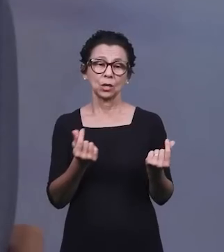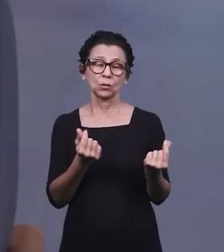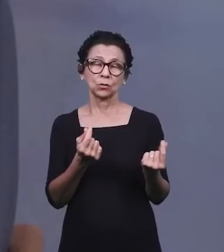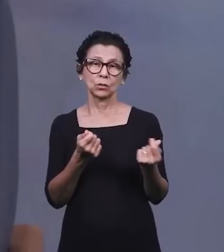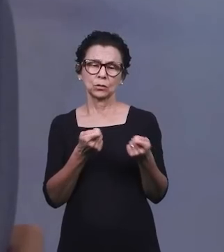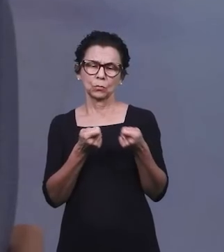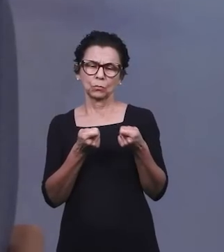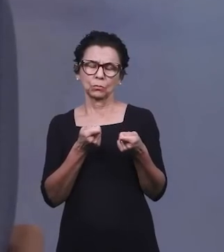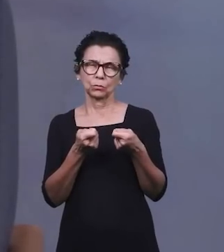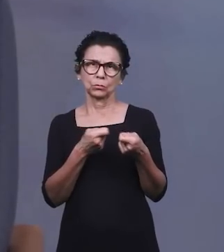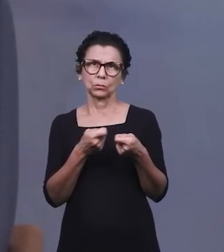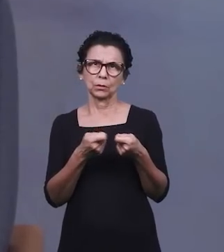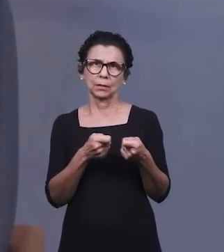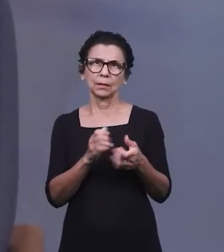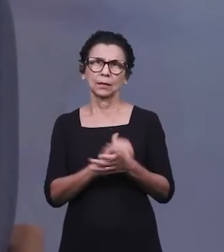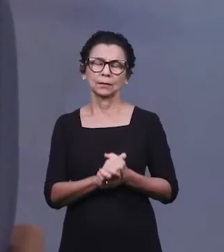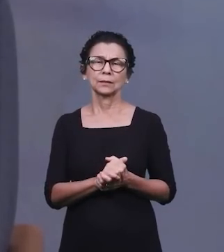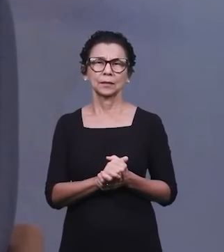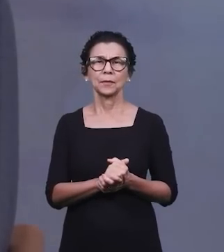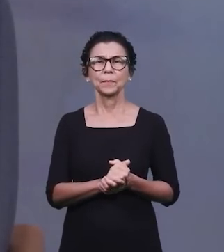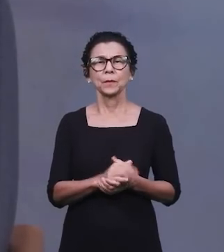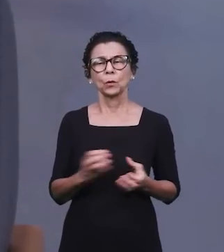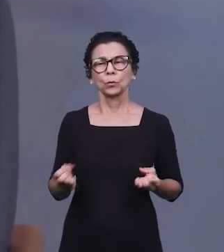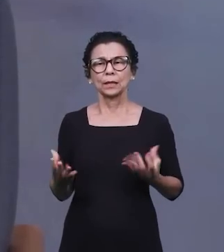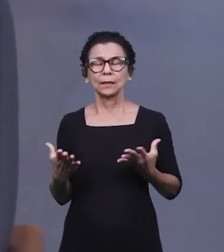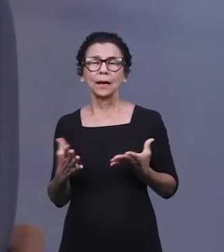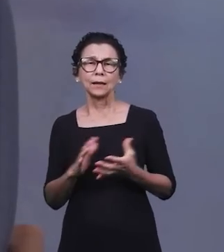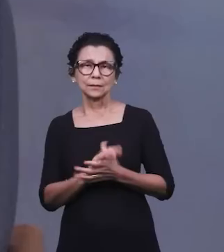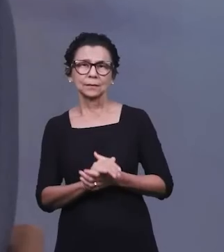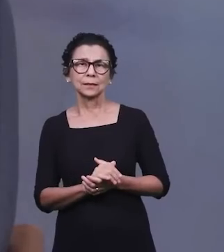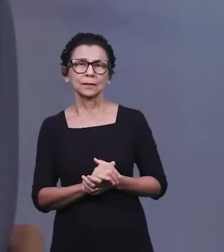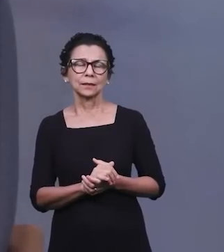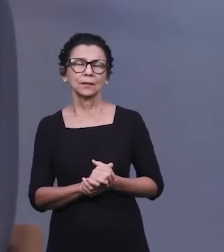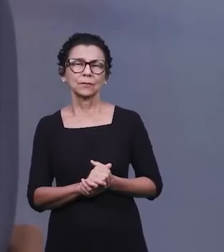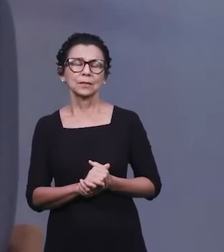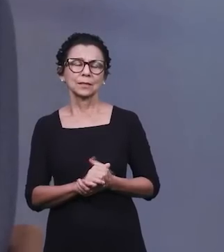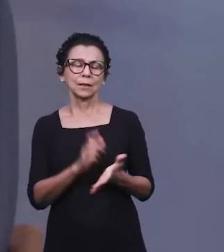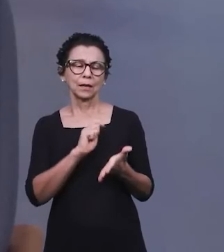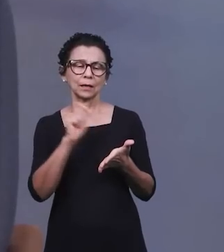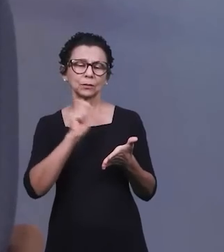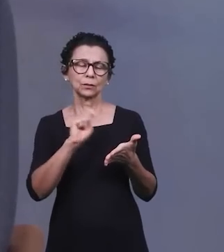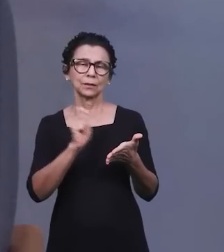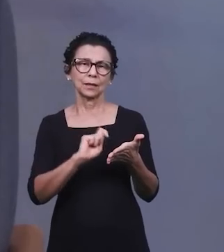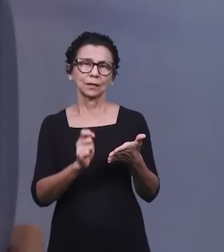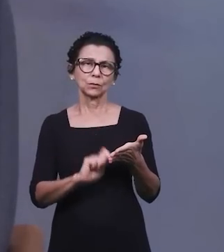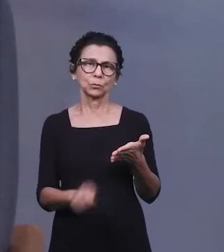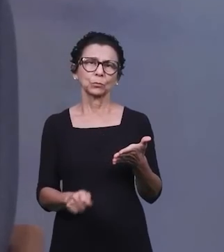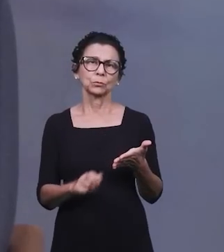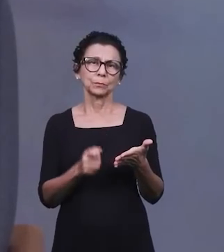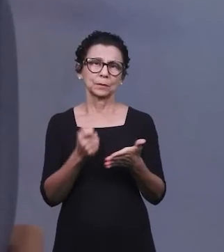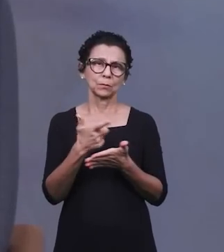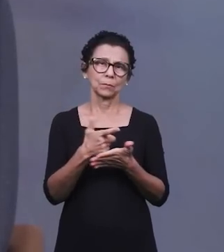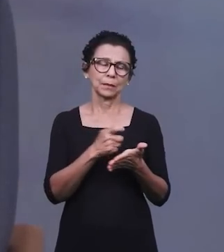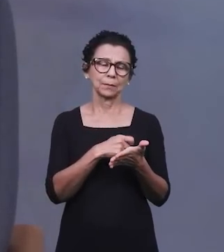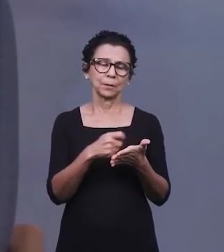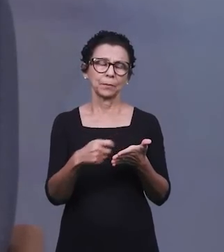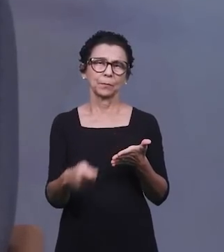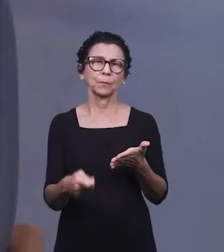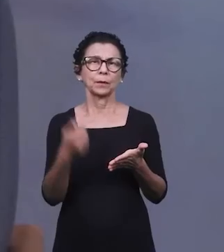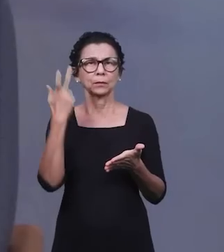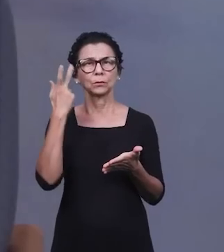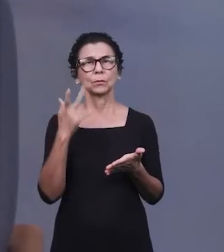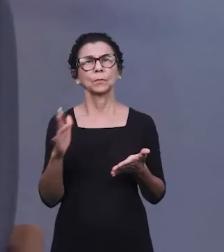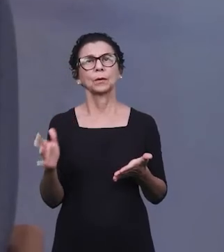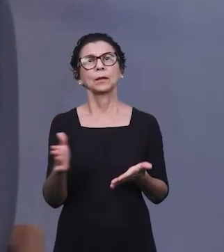até falamos, conhecer suas receitas, suas despesas, mas tem uma dica muito especial que costuma funcionar para muita gente, A